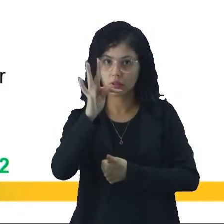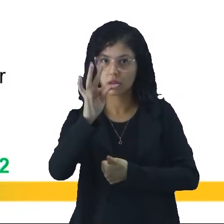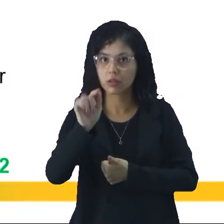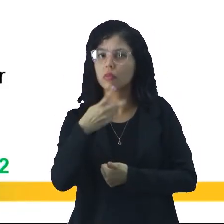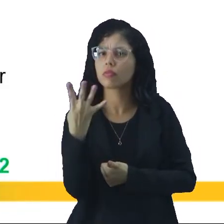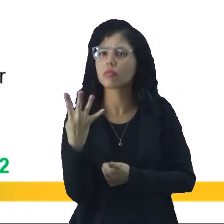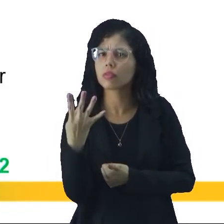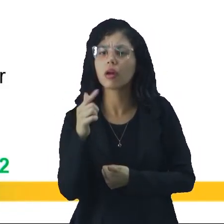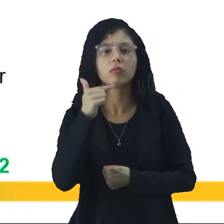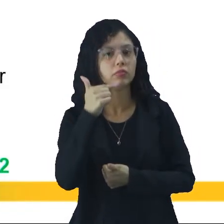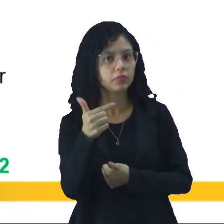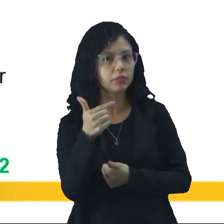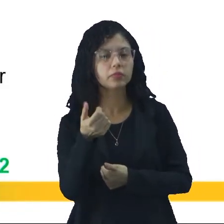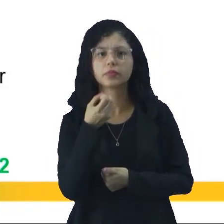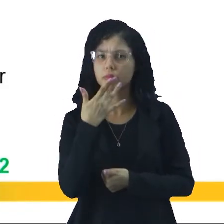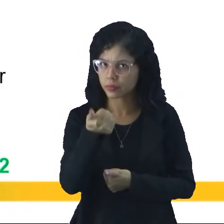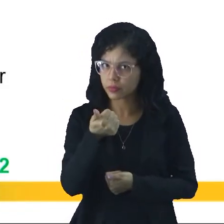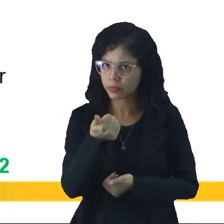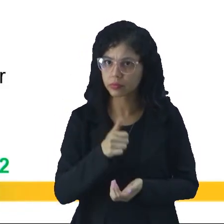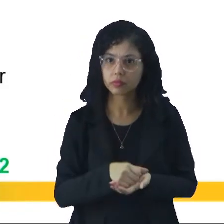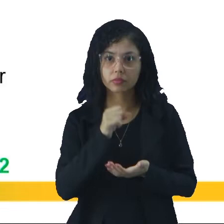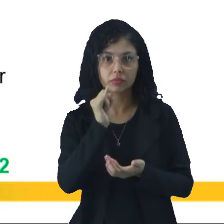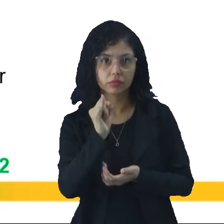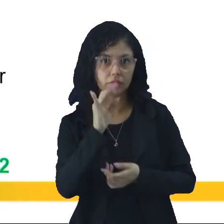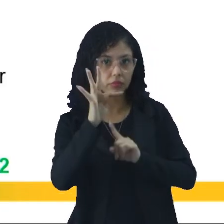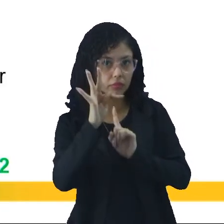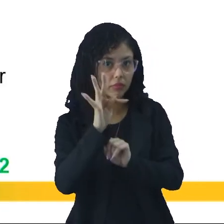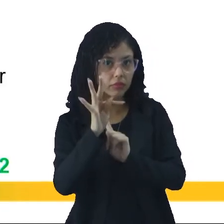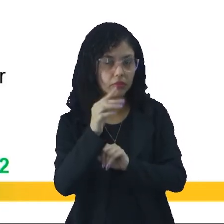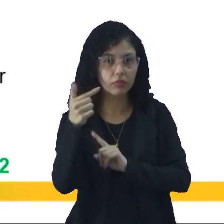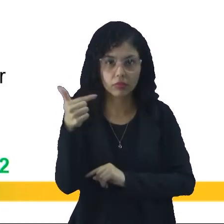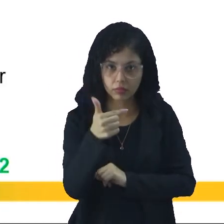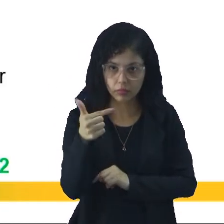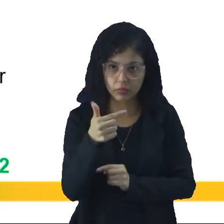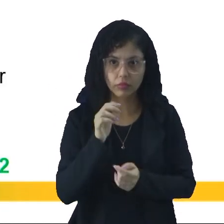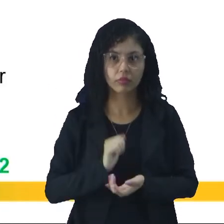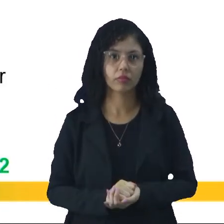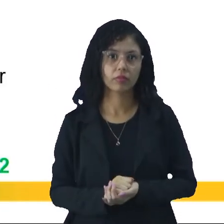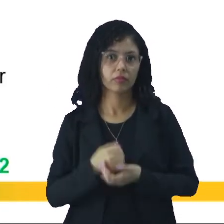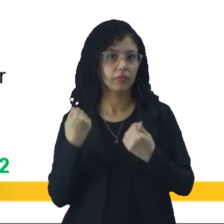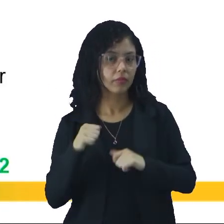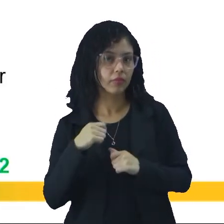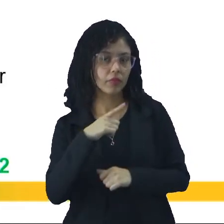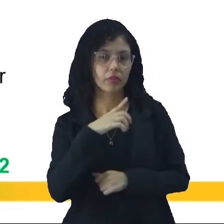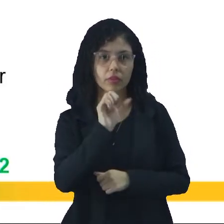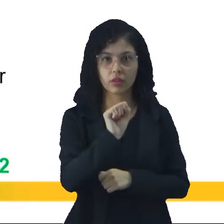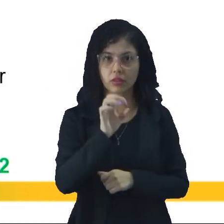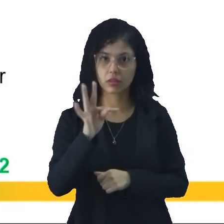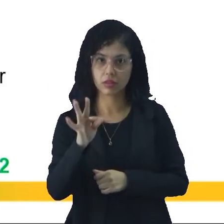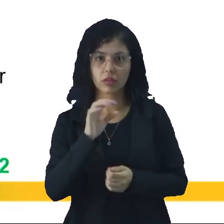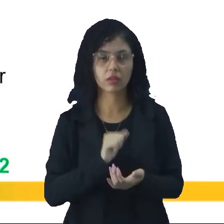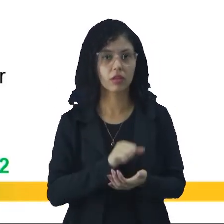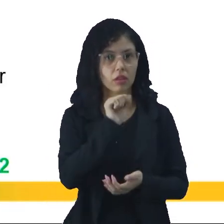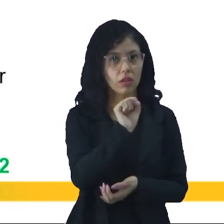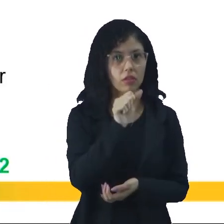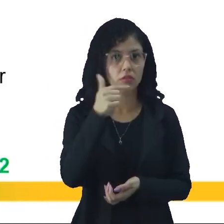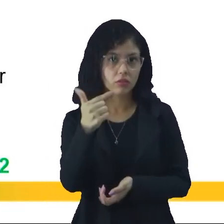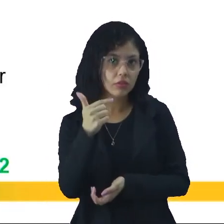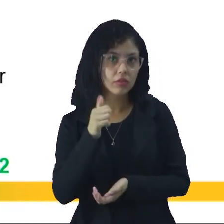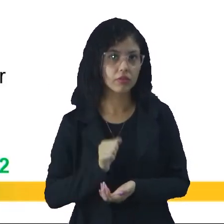Por 2. Beleza? Ó. Se o T é igual a 2, no lugar de S de T, vai ficar S de 2.